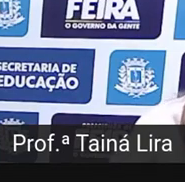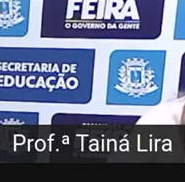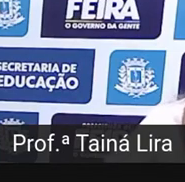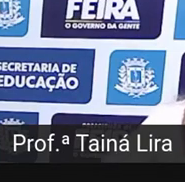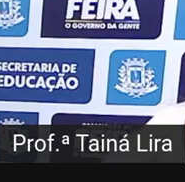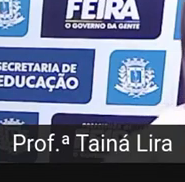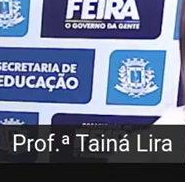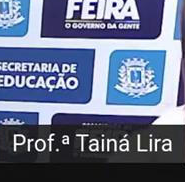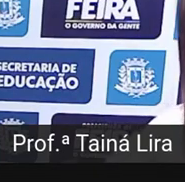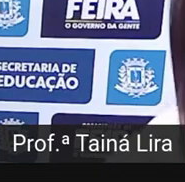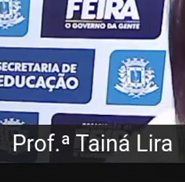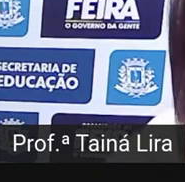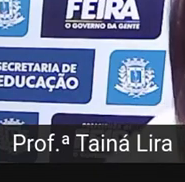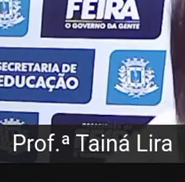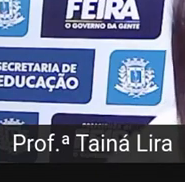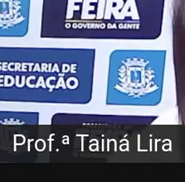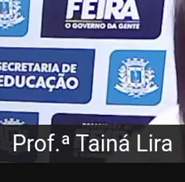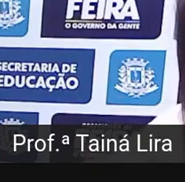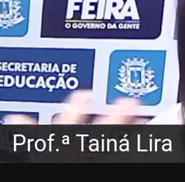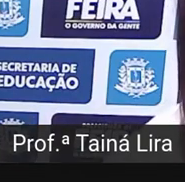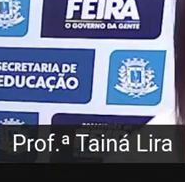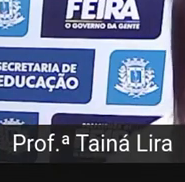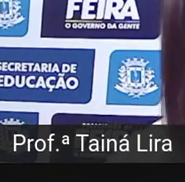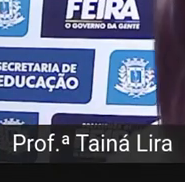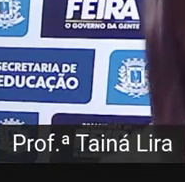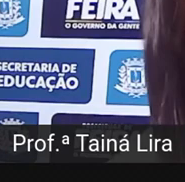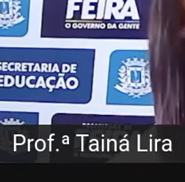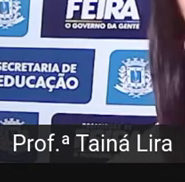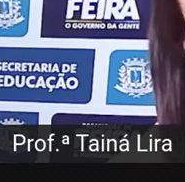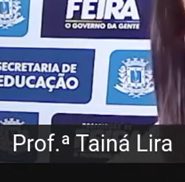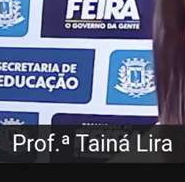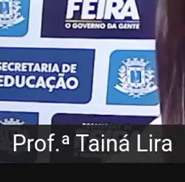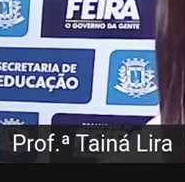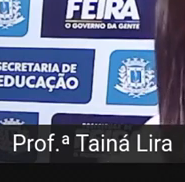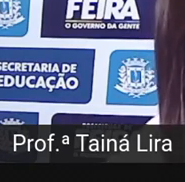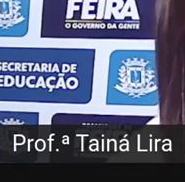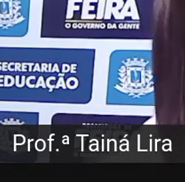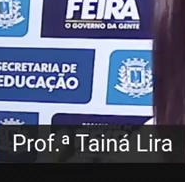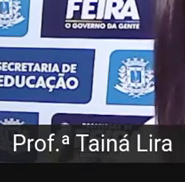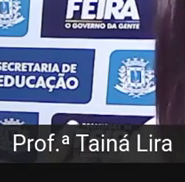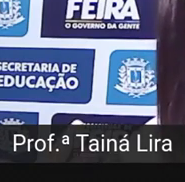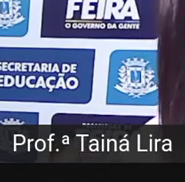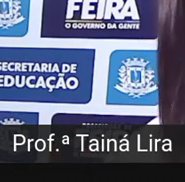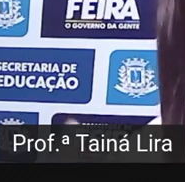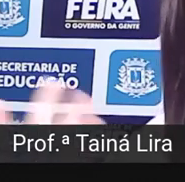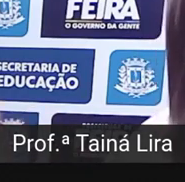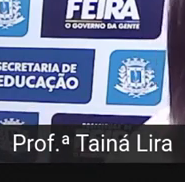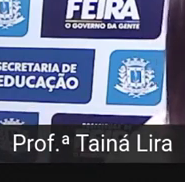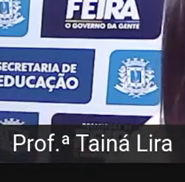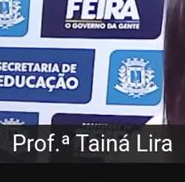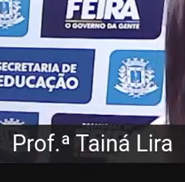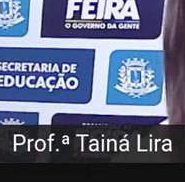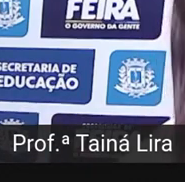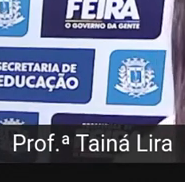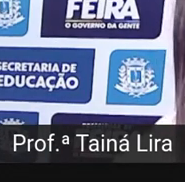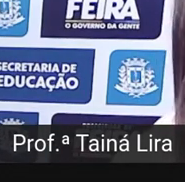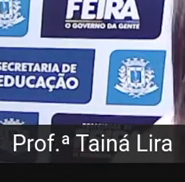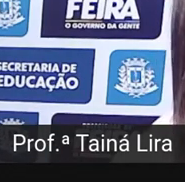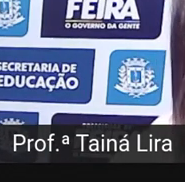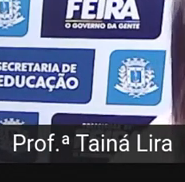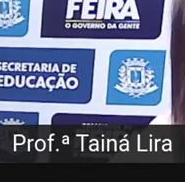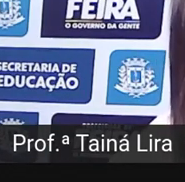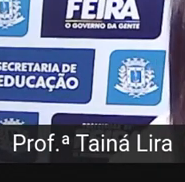aprendizagem bom hoje nós vamos dar continuidade tá não na nossa aula aí de linguagem